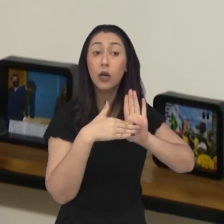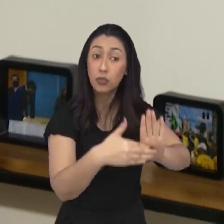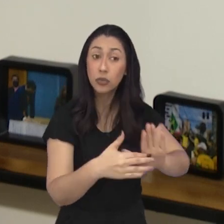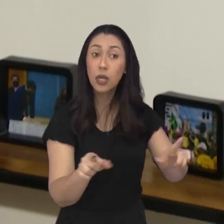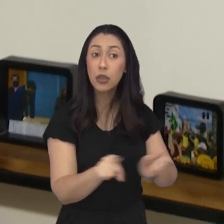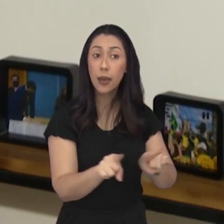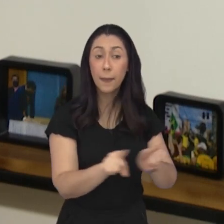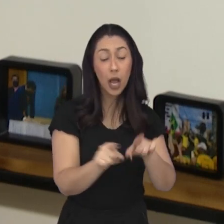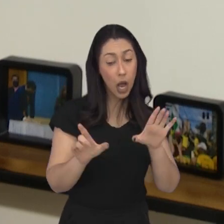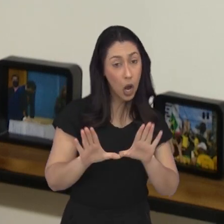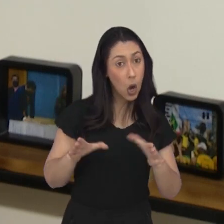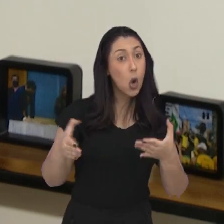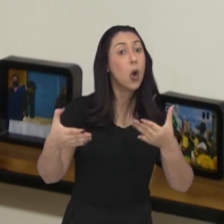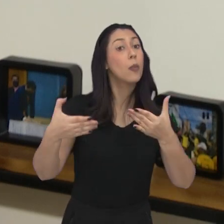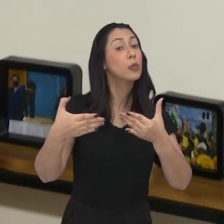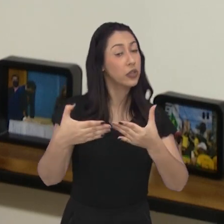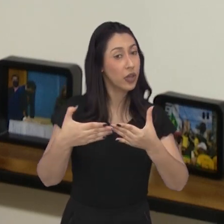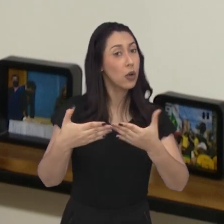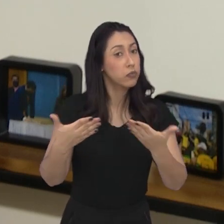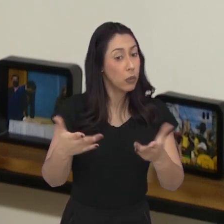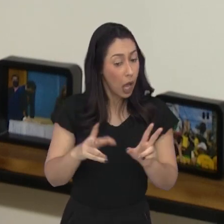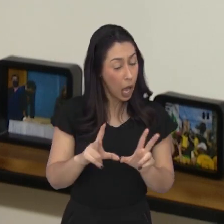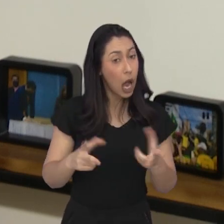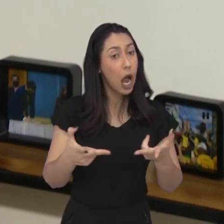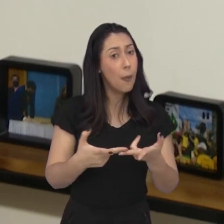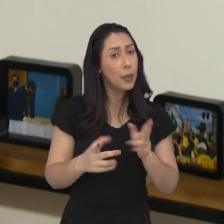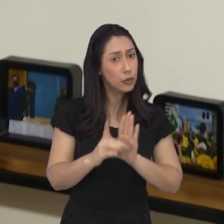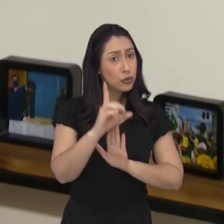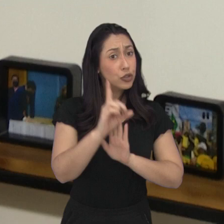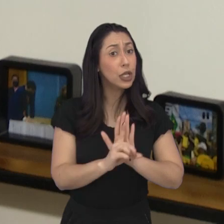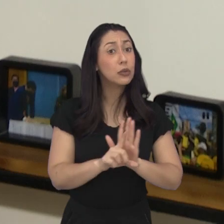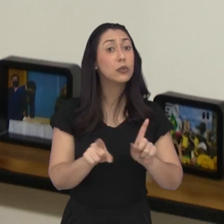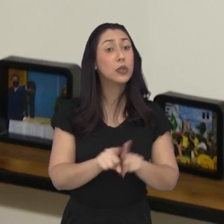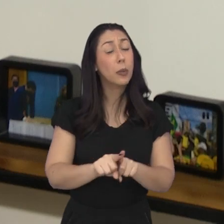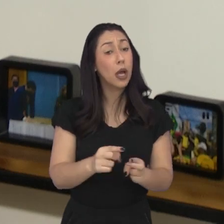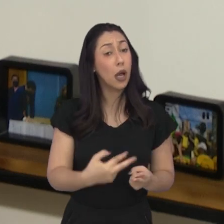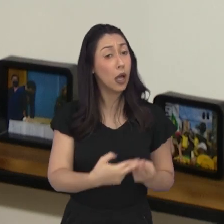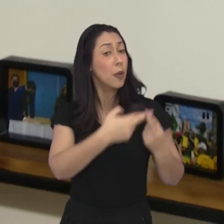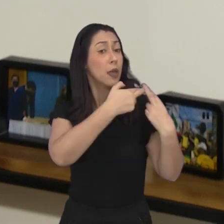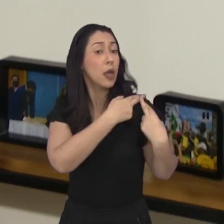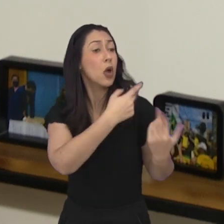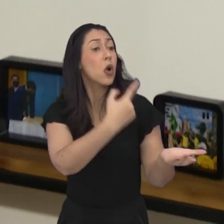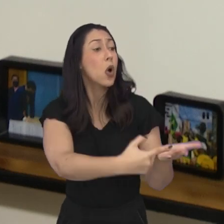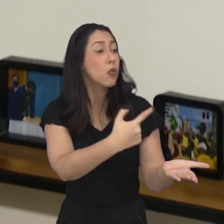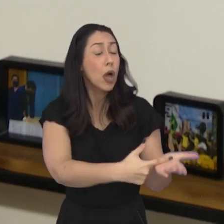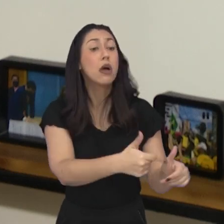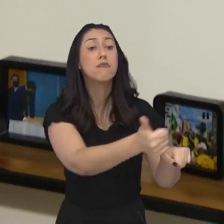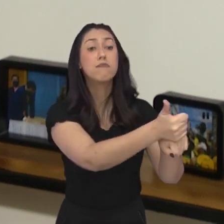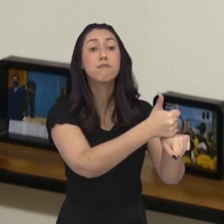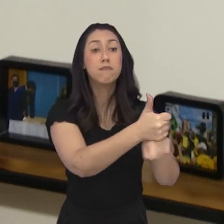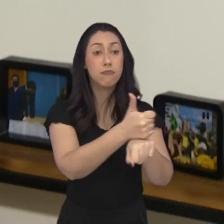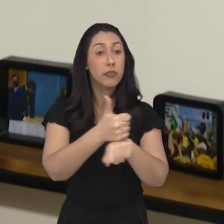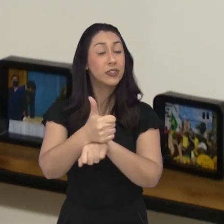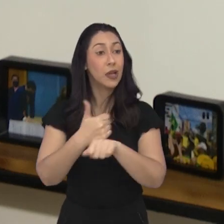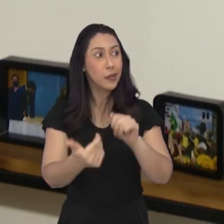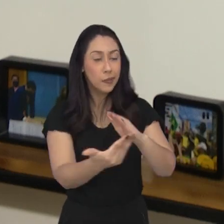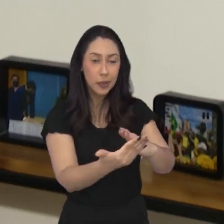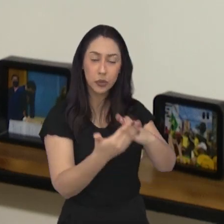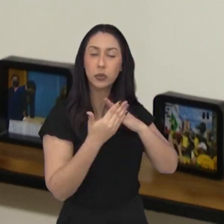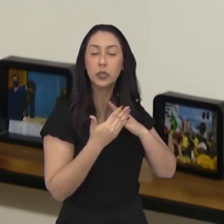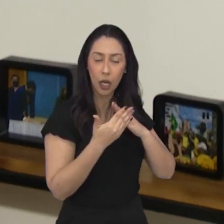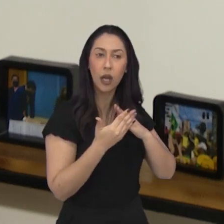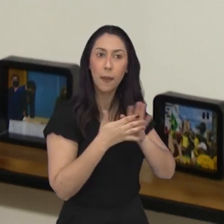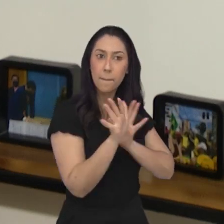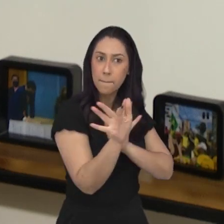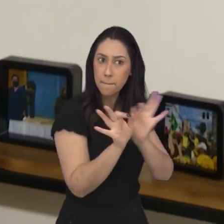podem contribuir, e essa comissão, né, o Poder Público, a Câmara Municipal, tem não só o direito, mas o dever de contar com esses profissionais, com